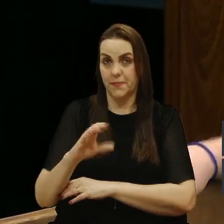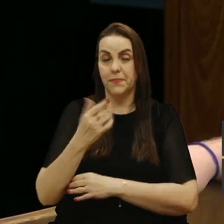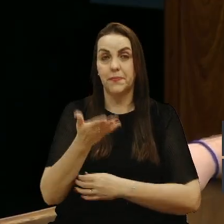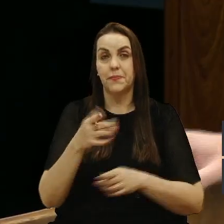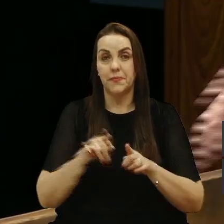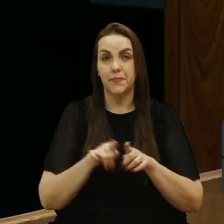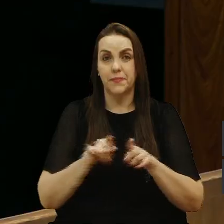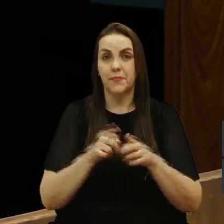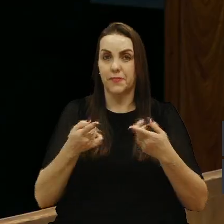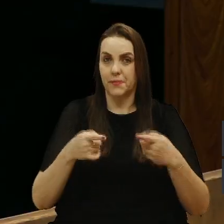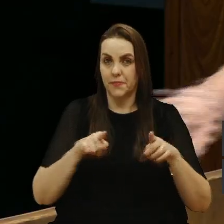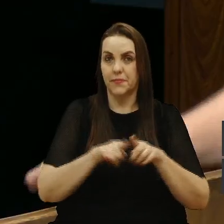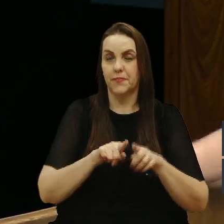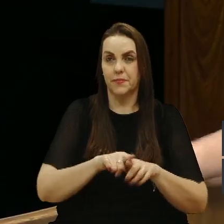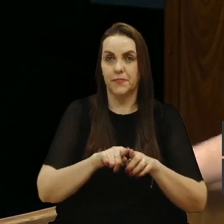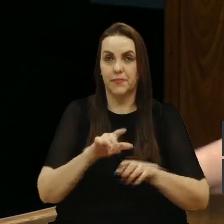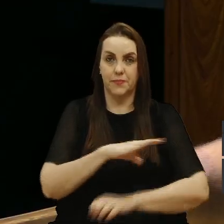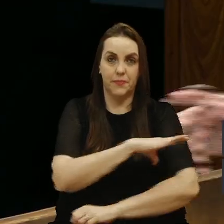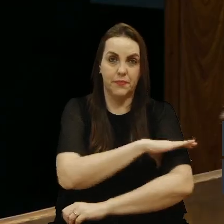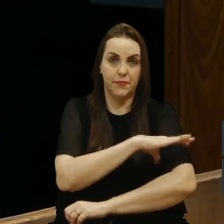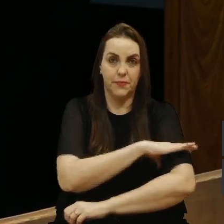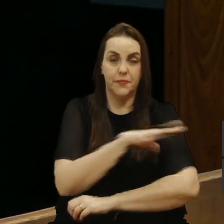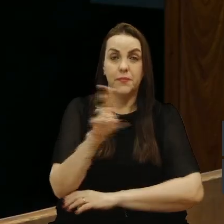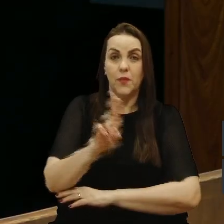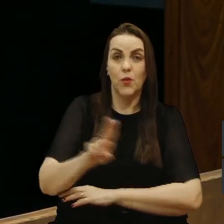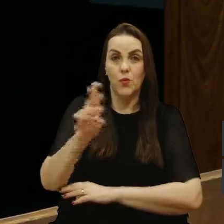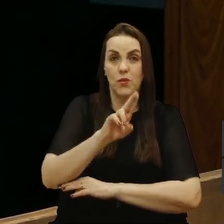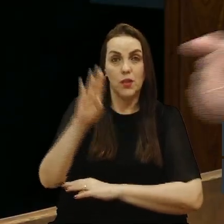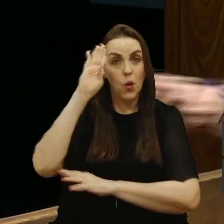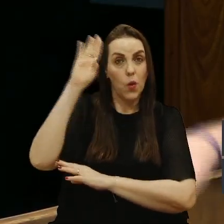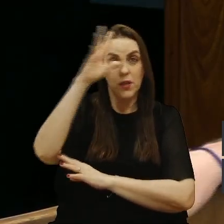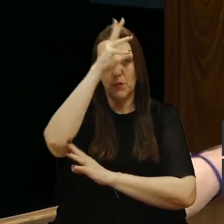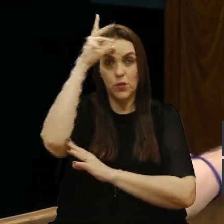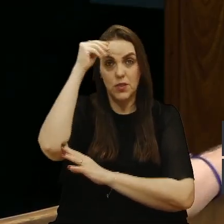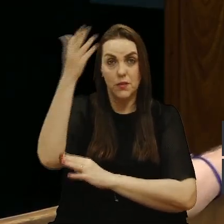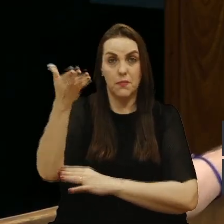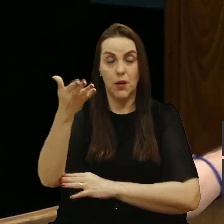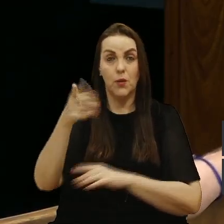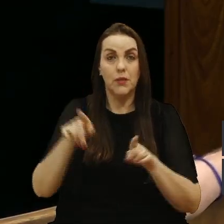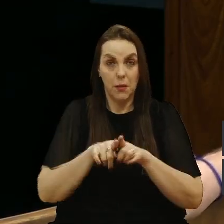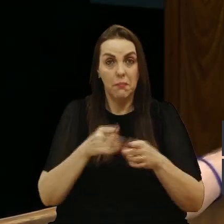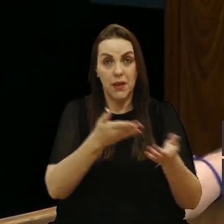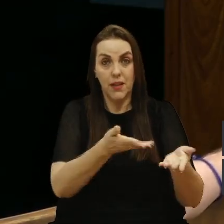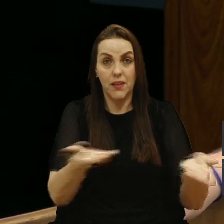uma parceria com o capitão Ramon, acerca da utilização pela Guarda Municipal do Parque da Festa da Uva.